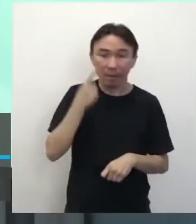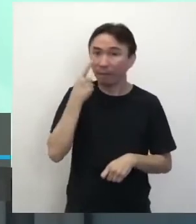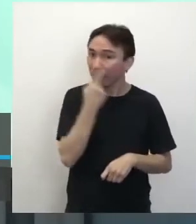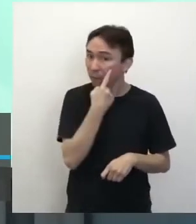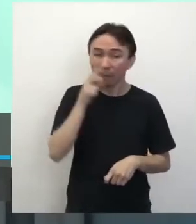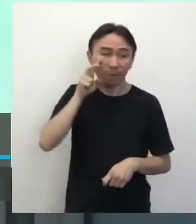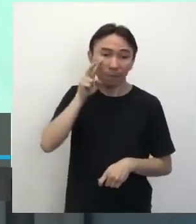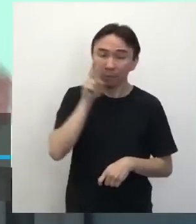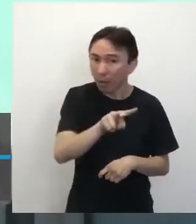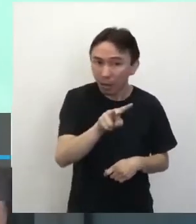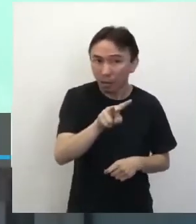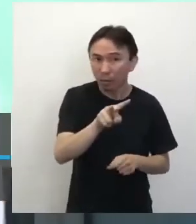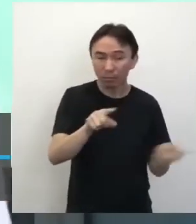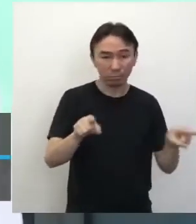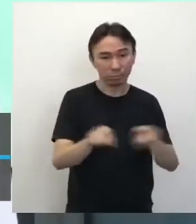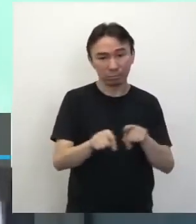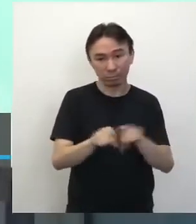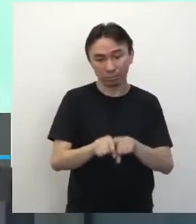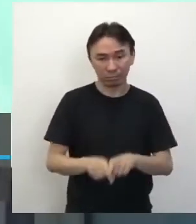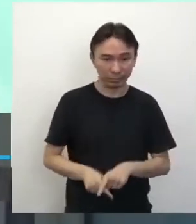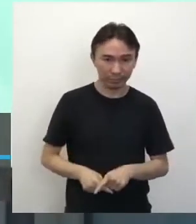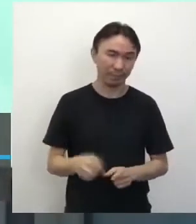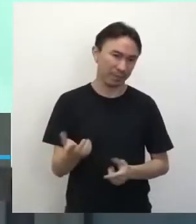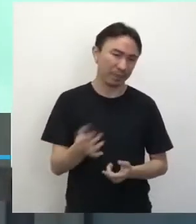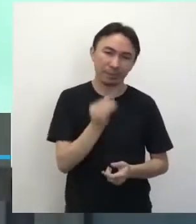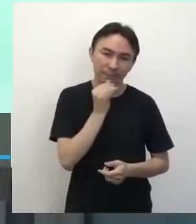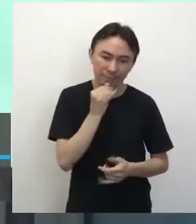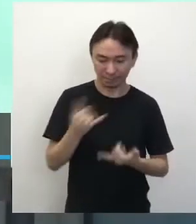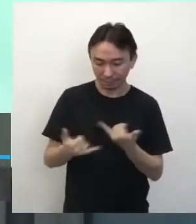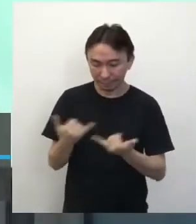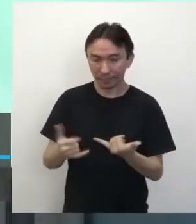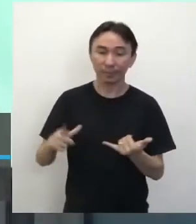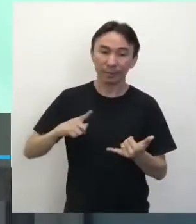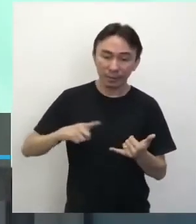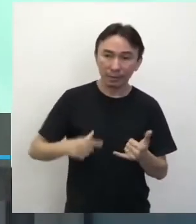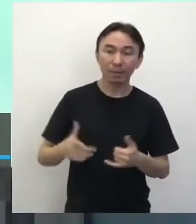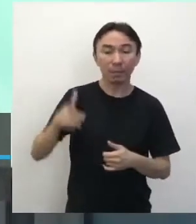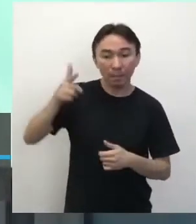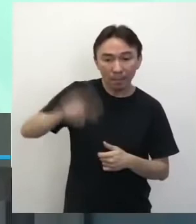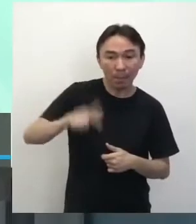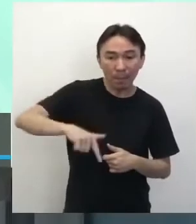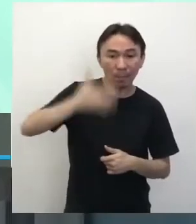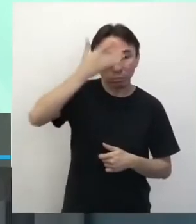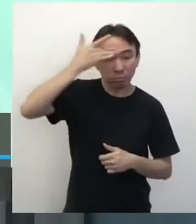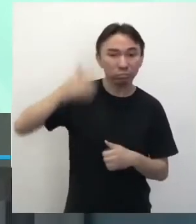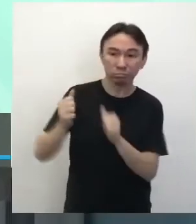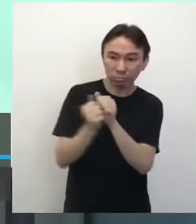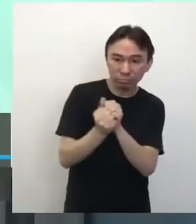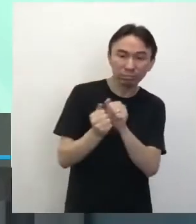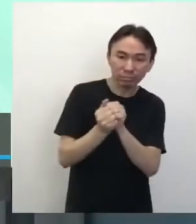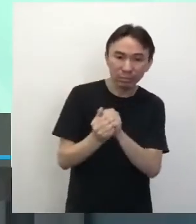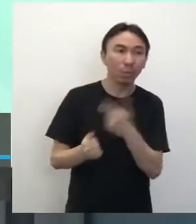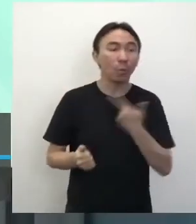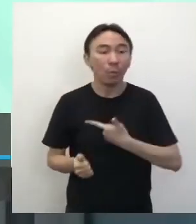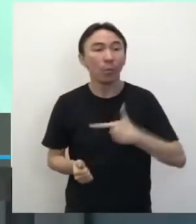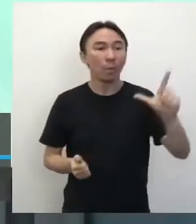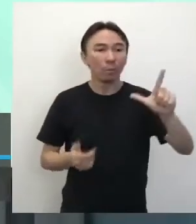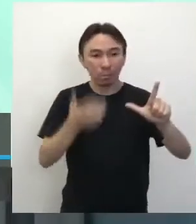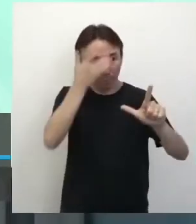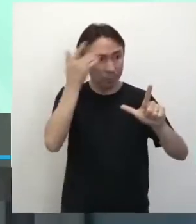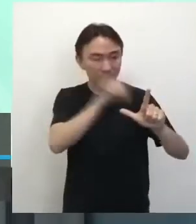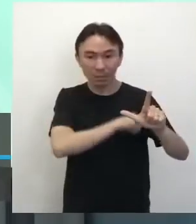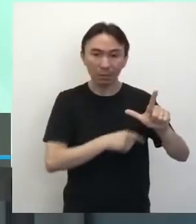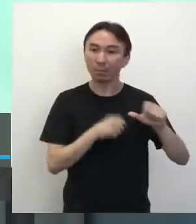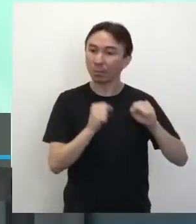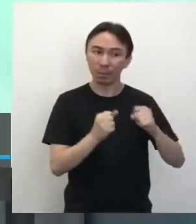todo, né? Se a gente faz essa brincadeira com mais pessoas, às vezes a outra pessoa influencia a gente, né? Então eu estou com a minha visão